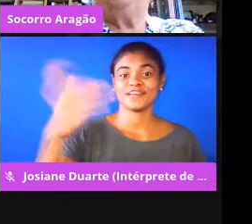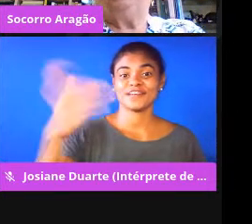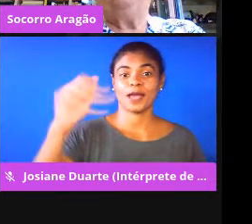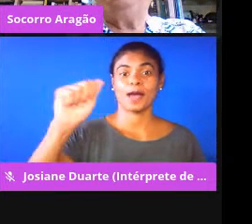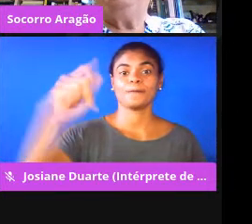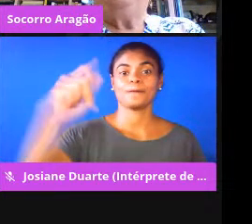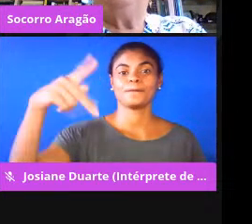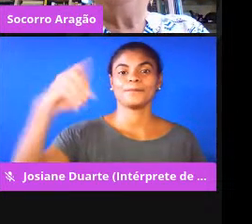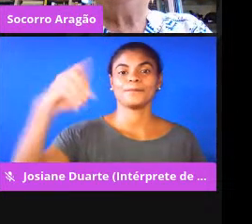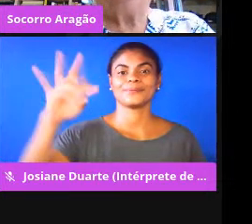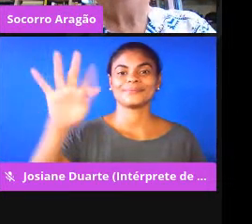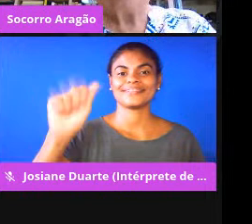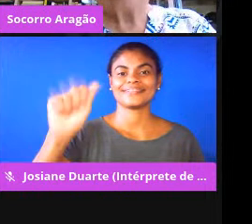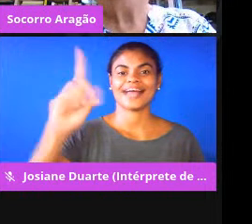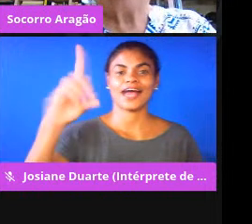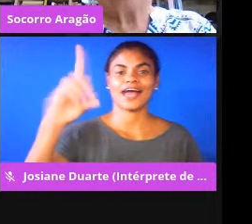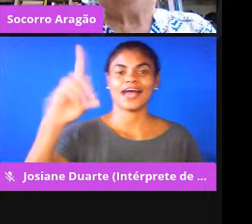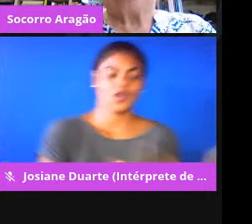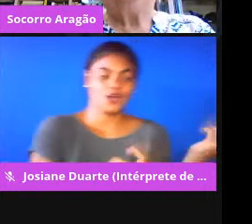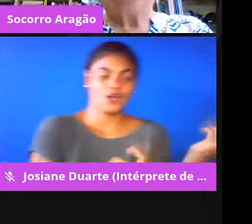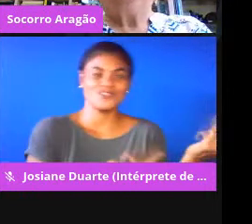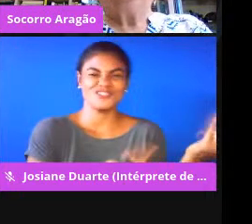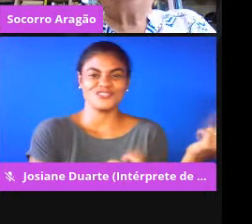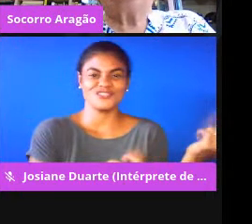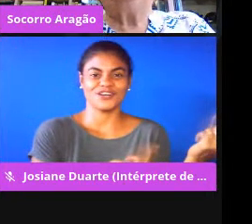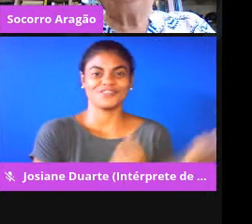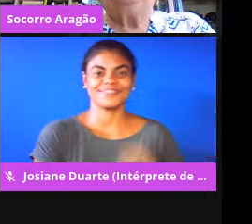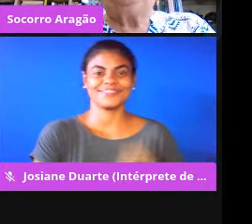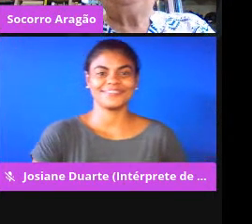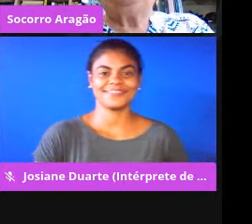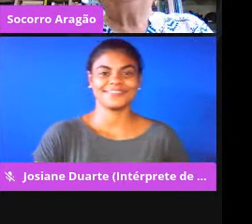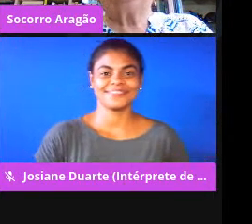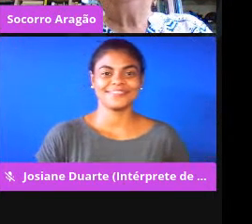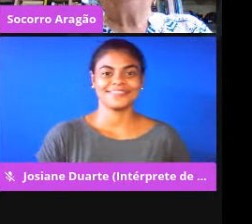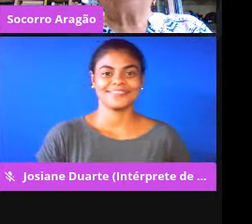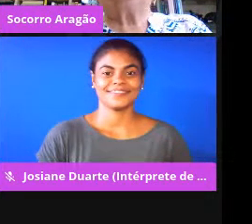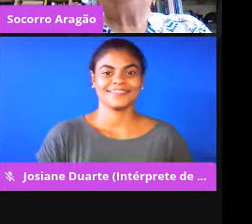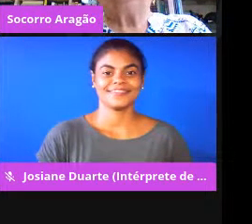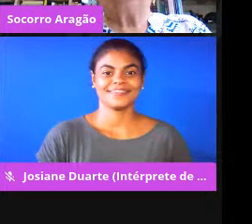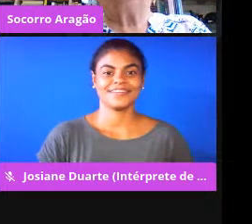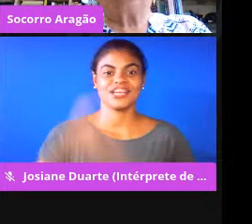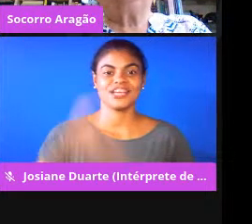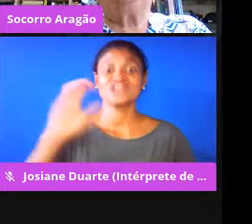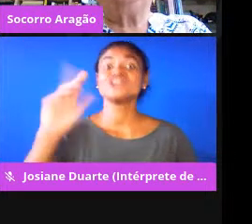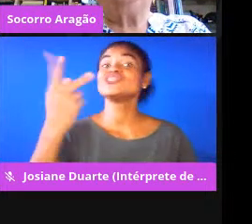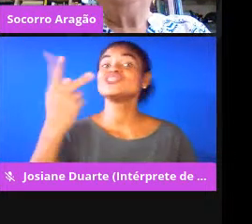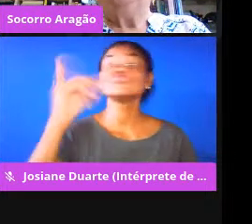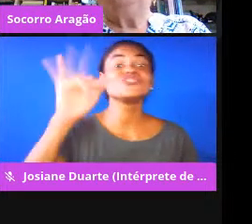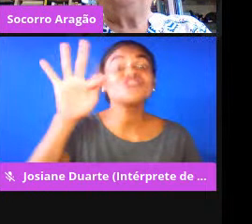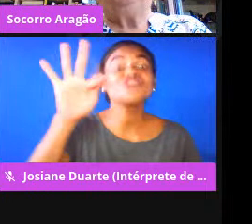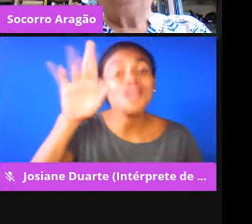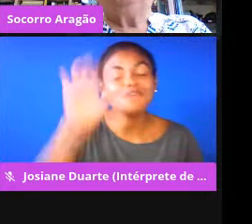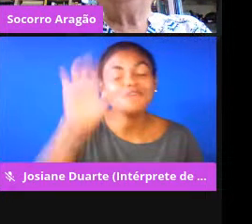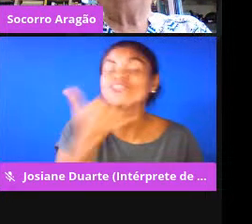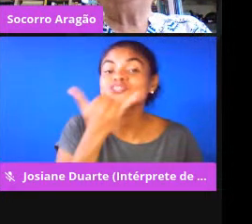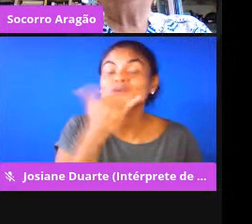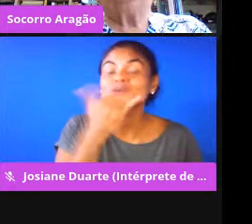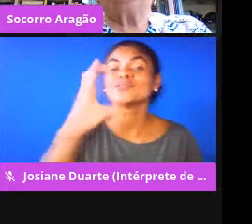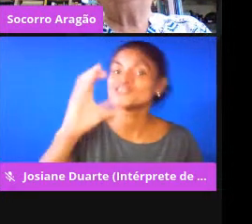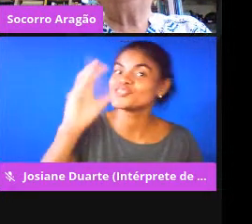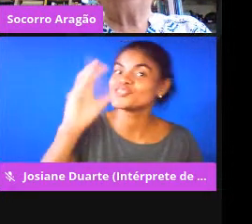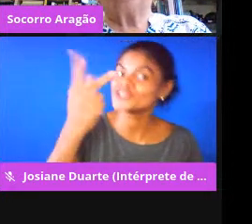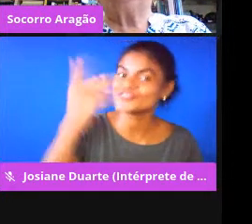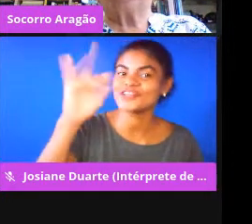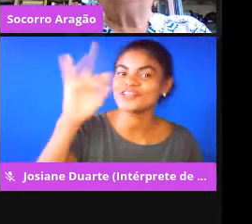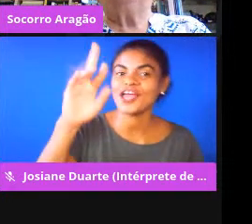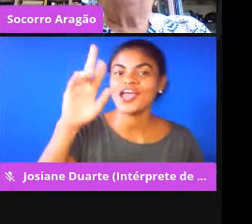Então, o jovem novo é novilho de chifre apontado. Ser duro de roer, redução na expressão osso duro de roer. A